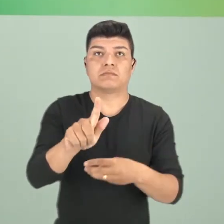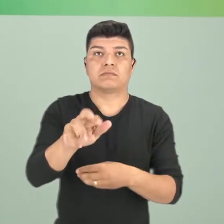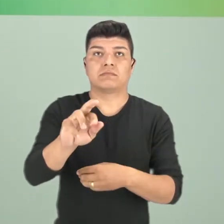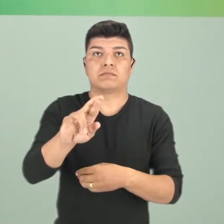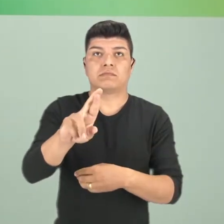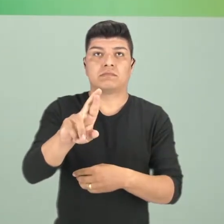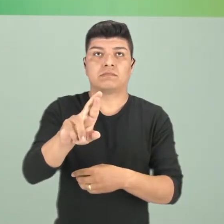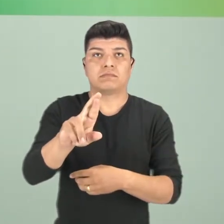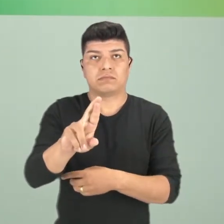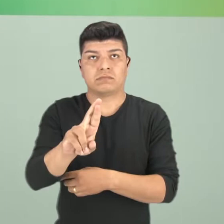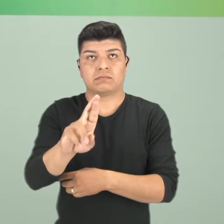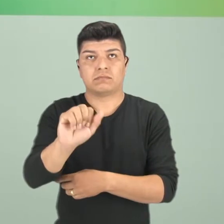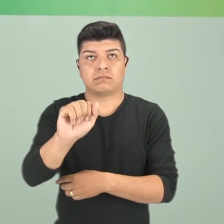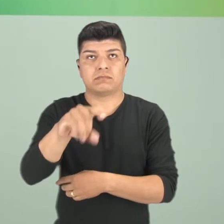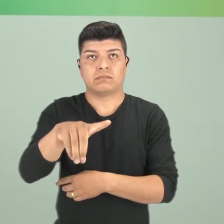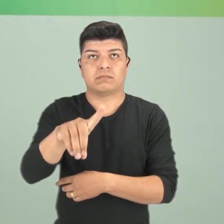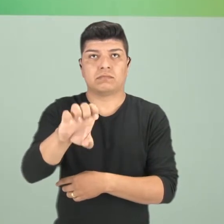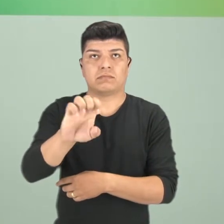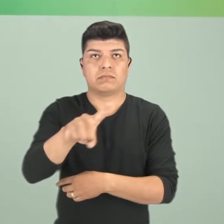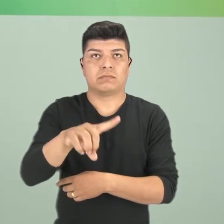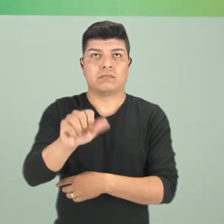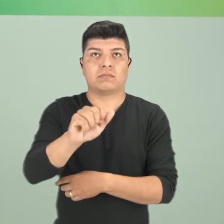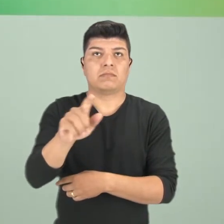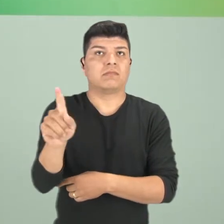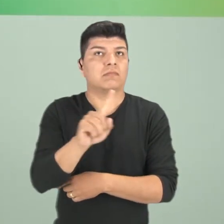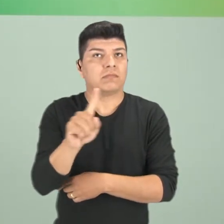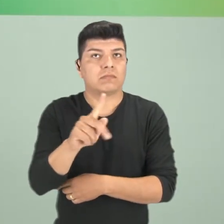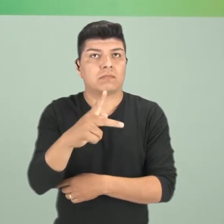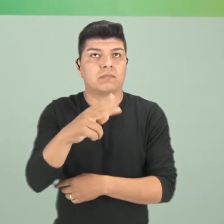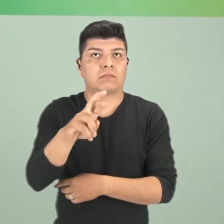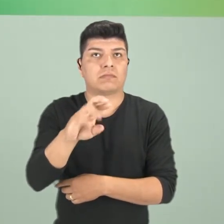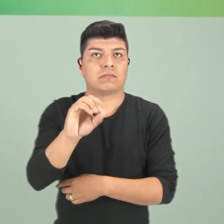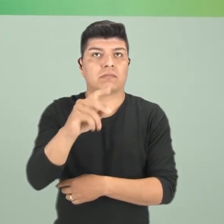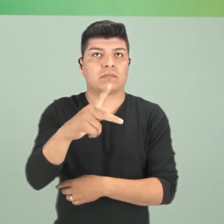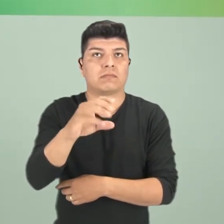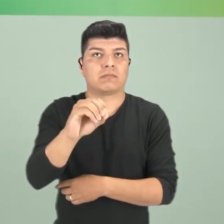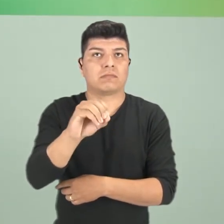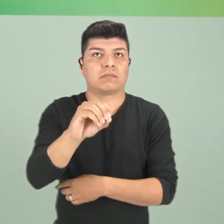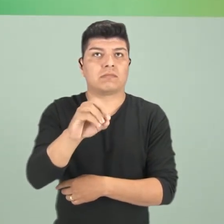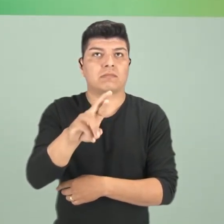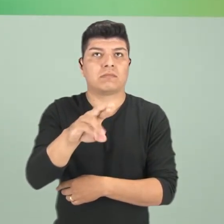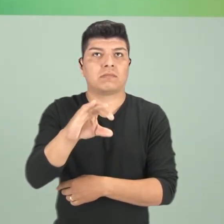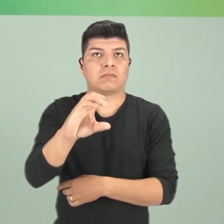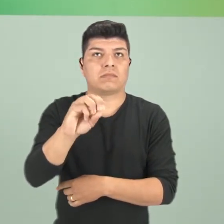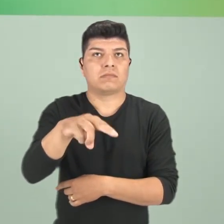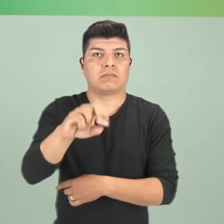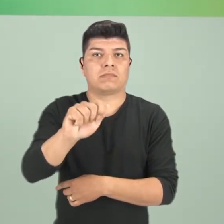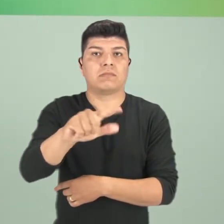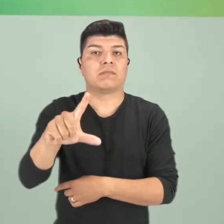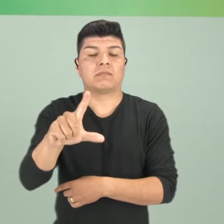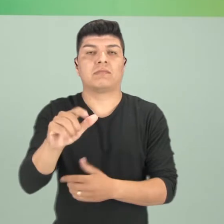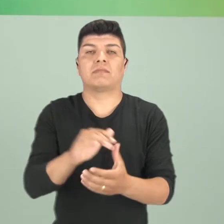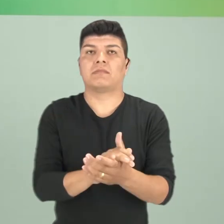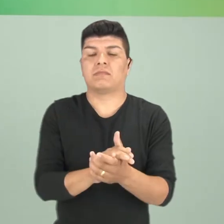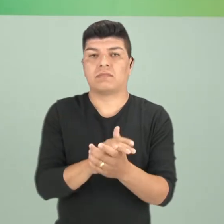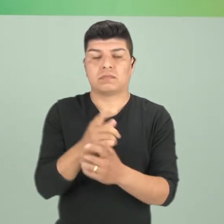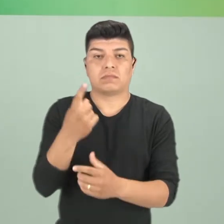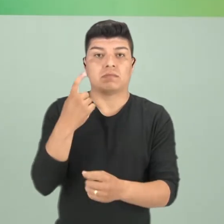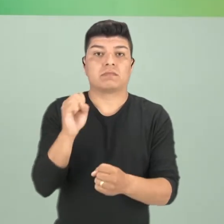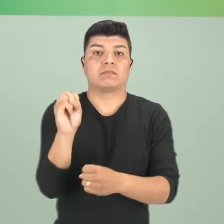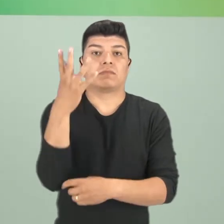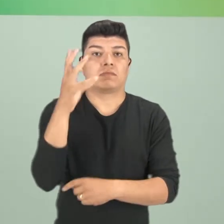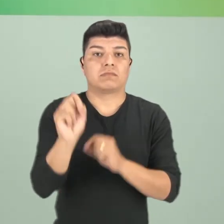não proporcional. Como nós vimos na aula anterior, a situação da grandeza